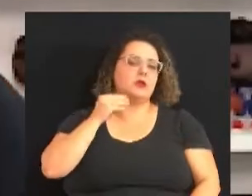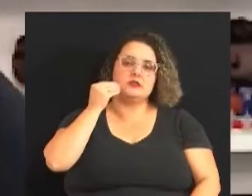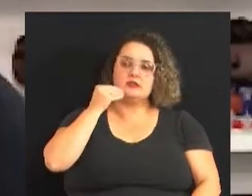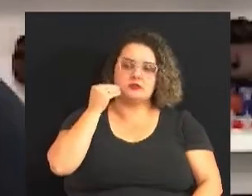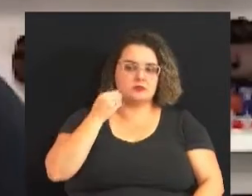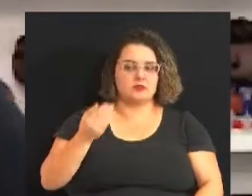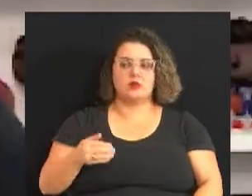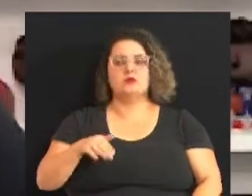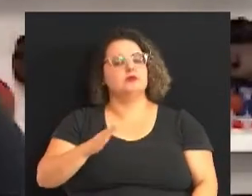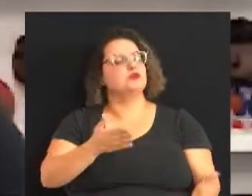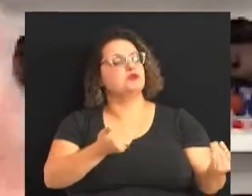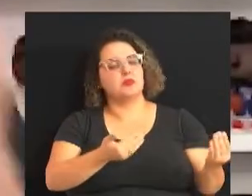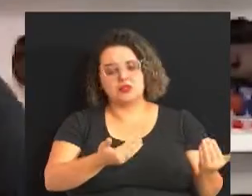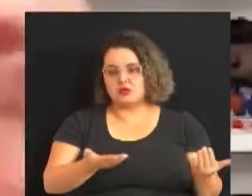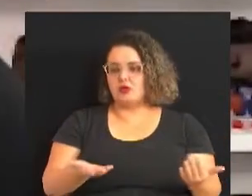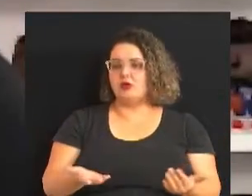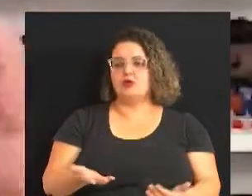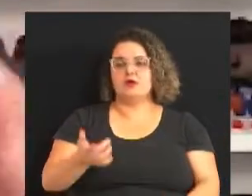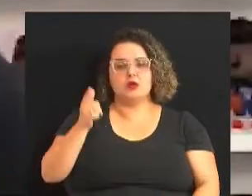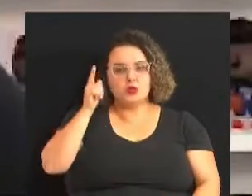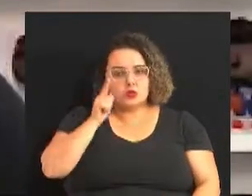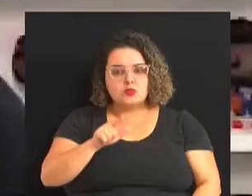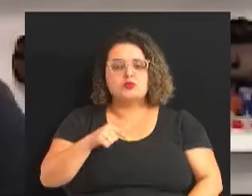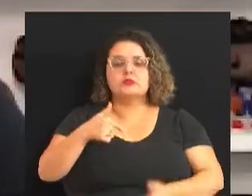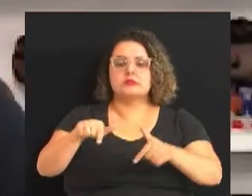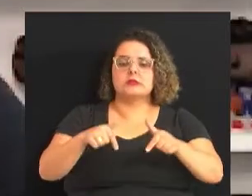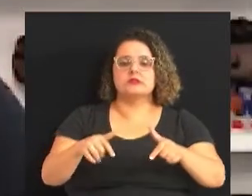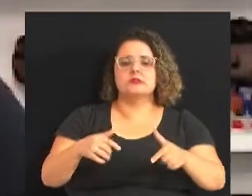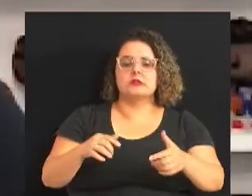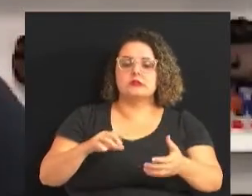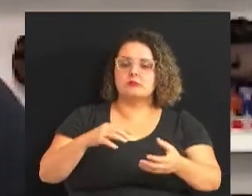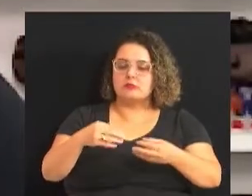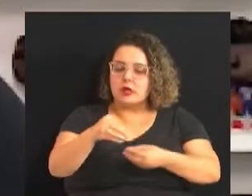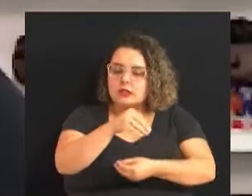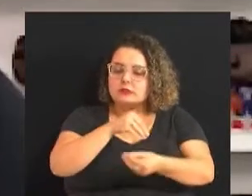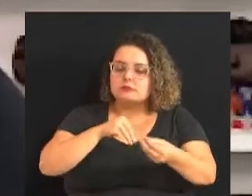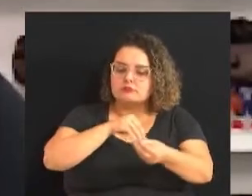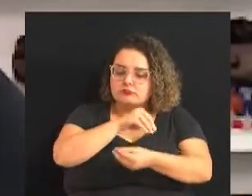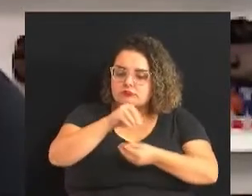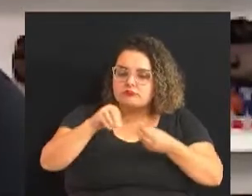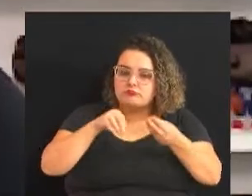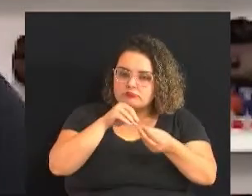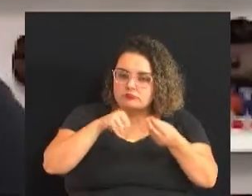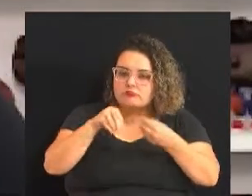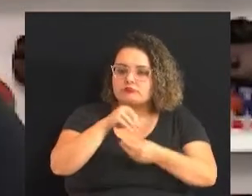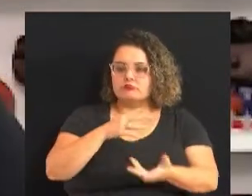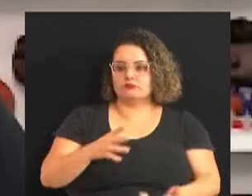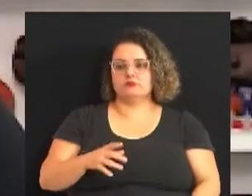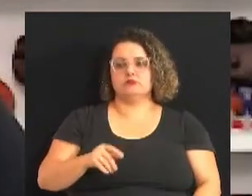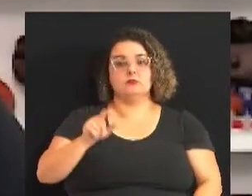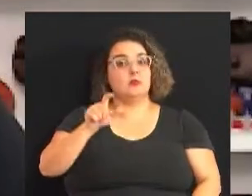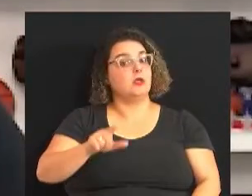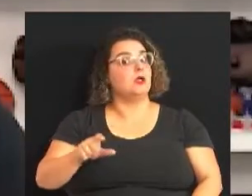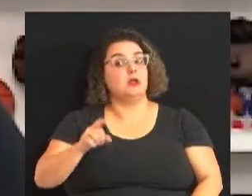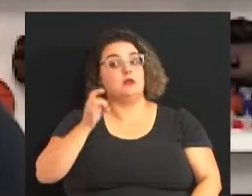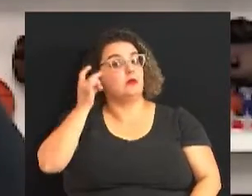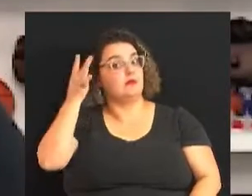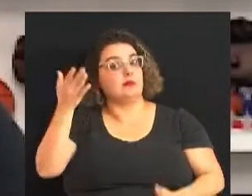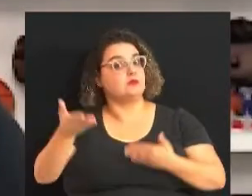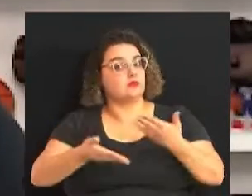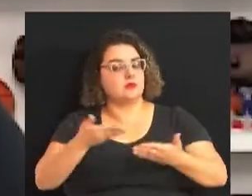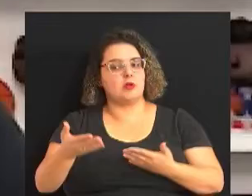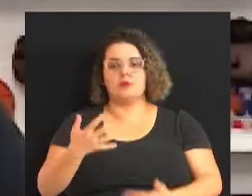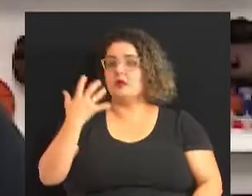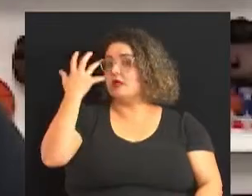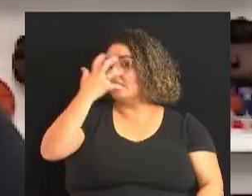jogadores mais jovens. Eu acho que ele consegue trabalhar bem essa mescla. Ele não é um cara fácil de lidar, mas é um cara